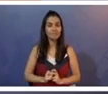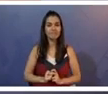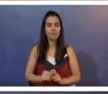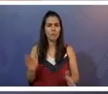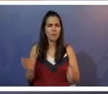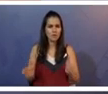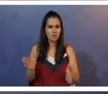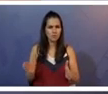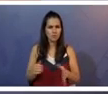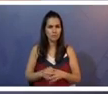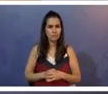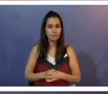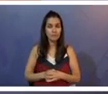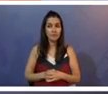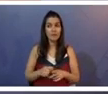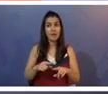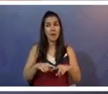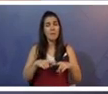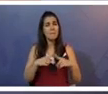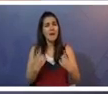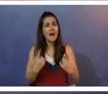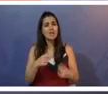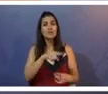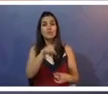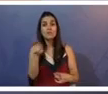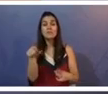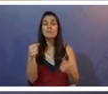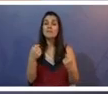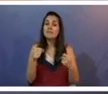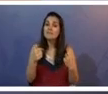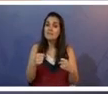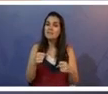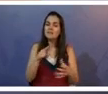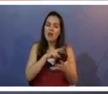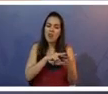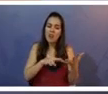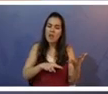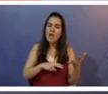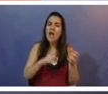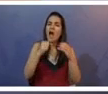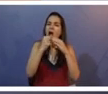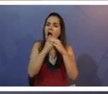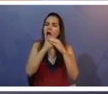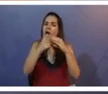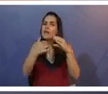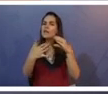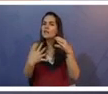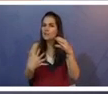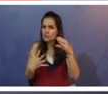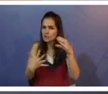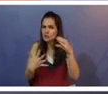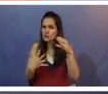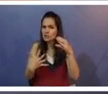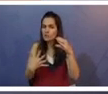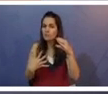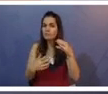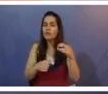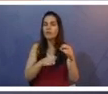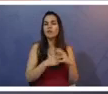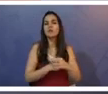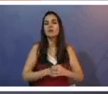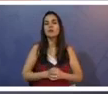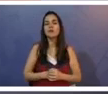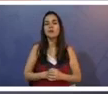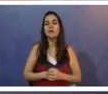pandemia. Antes, porém, releia com atenção as características desse tipo de dissertação, no caso, a expositiva, e em